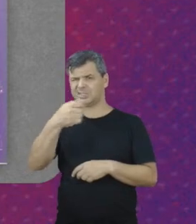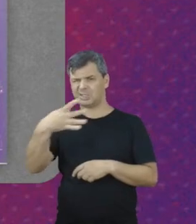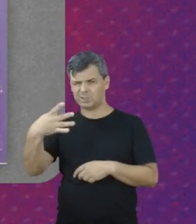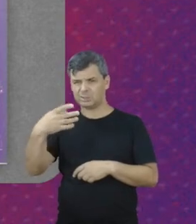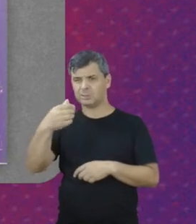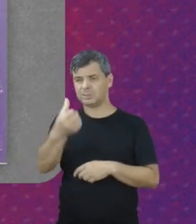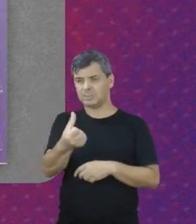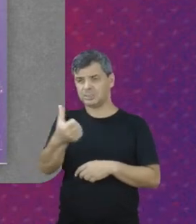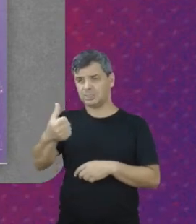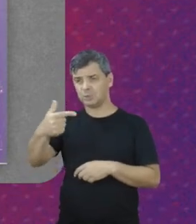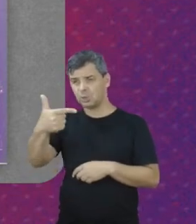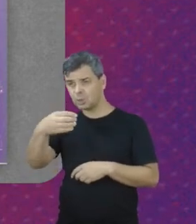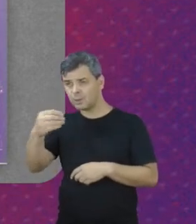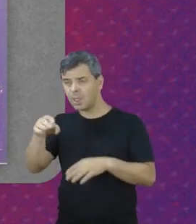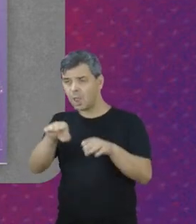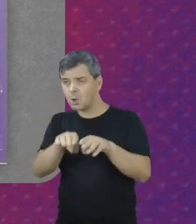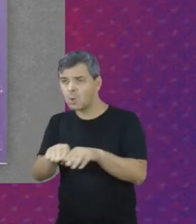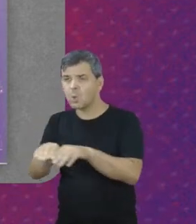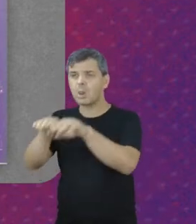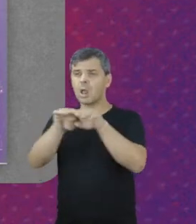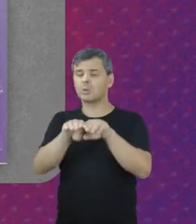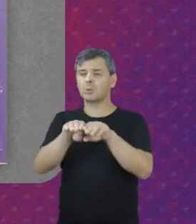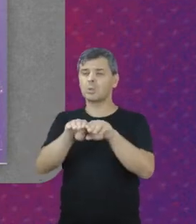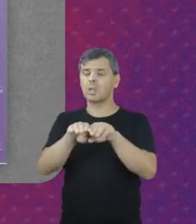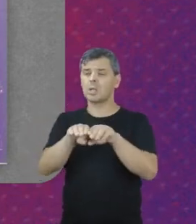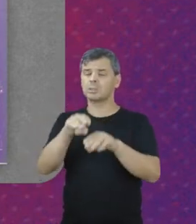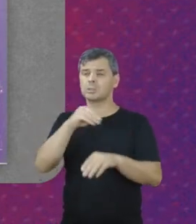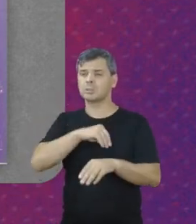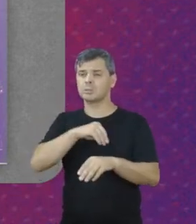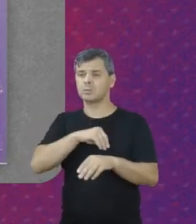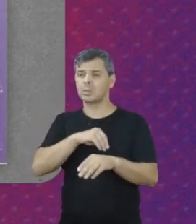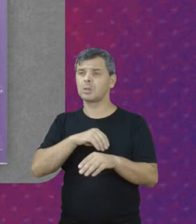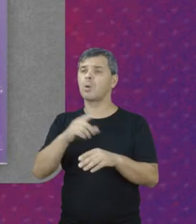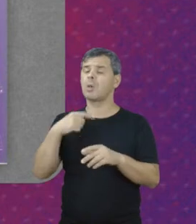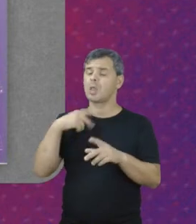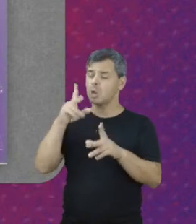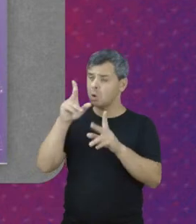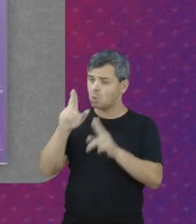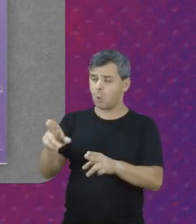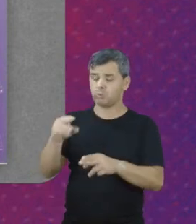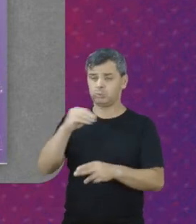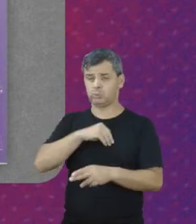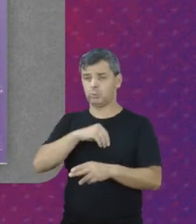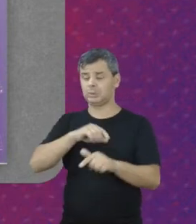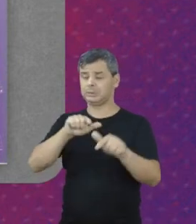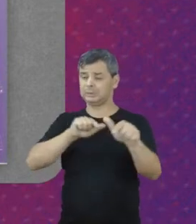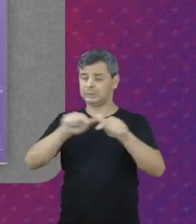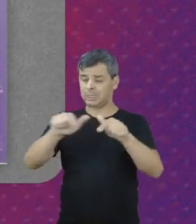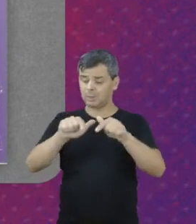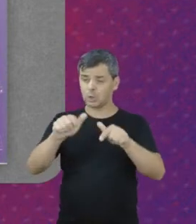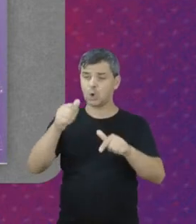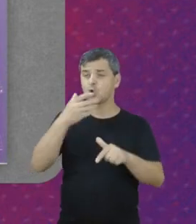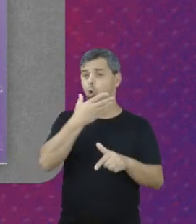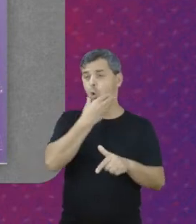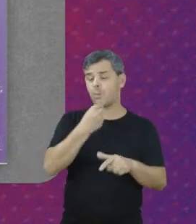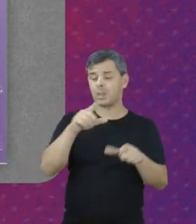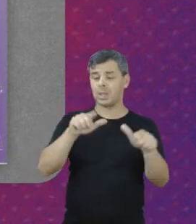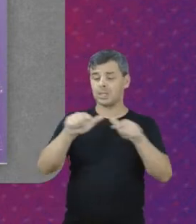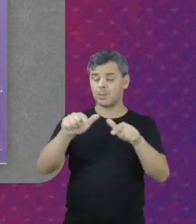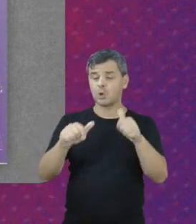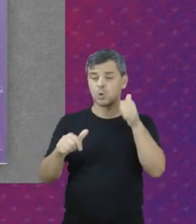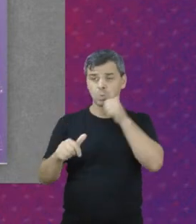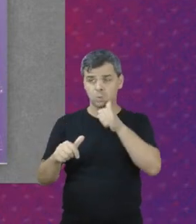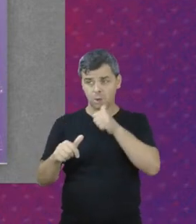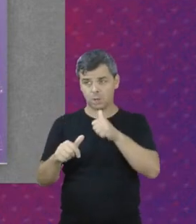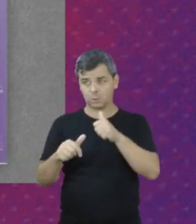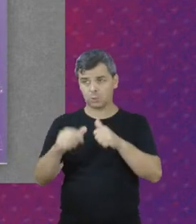14.611 garante a igualdade de salário e de critérios de remuneração entre trabalhadoras e trabalhadores do nosso